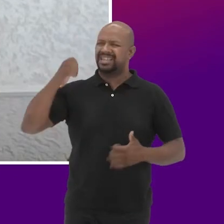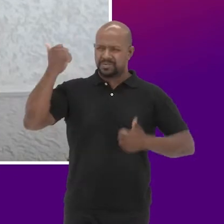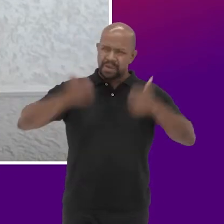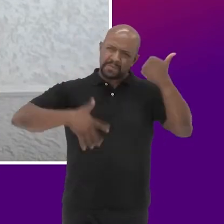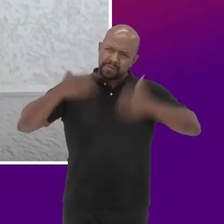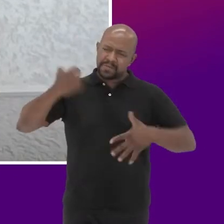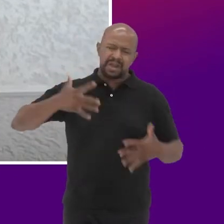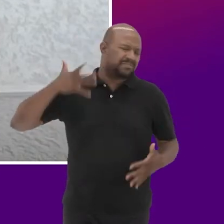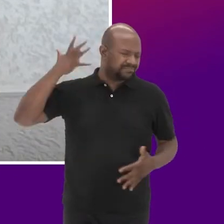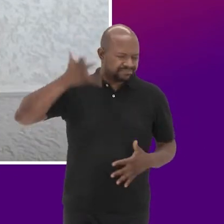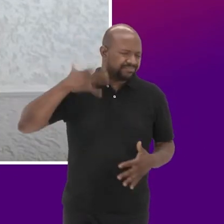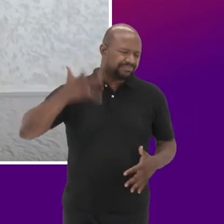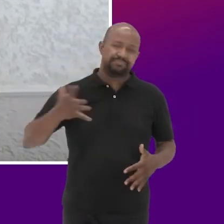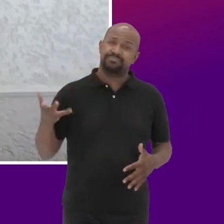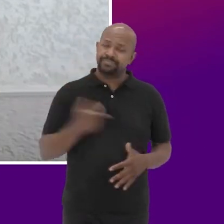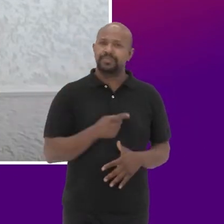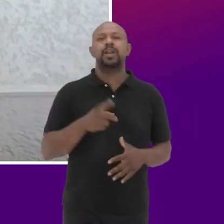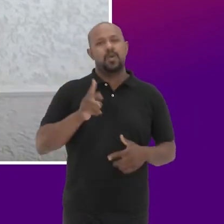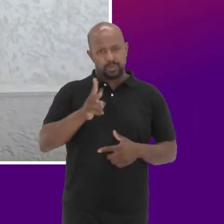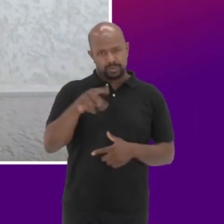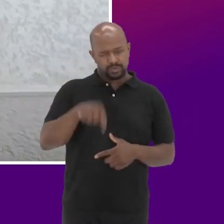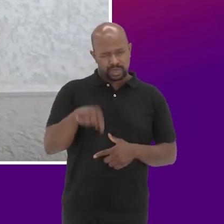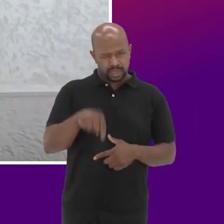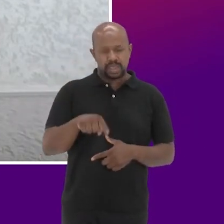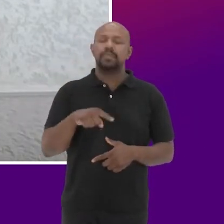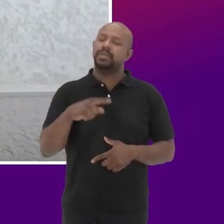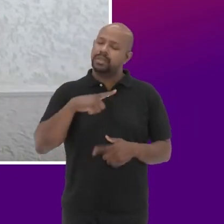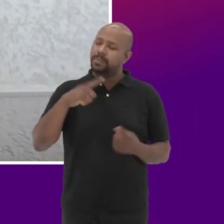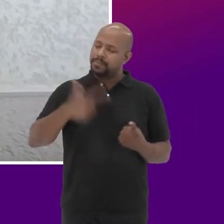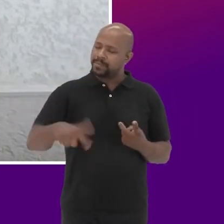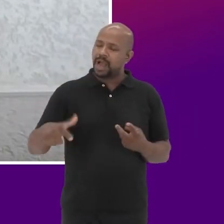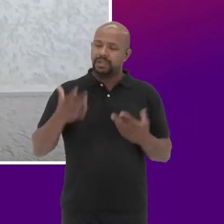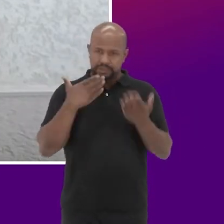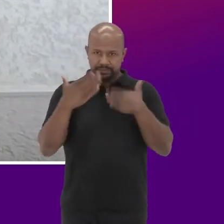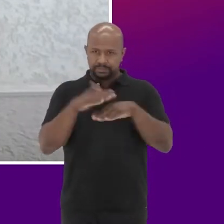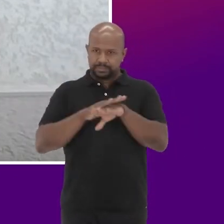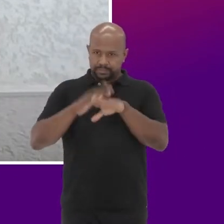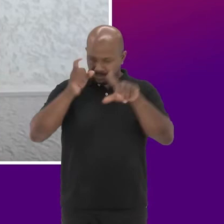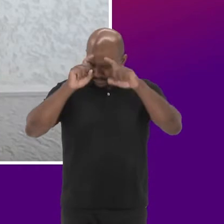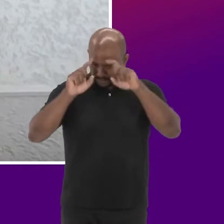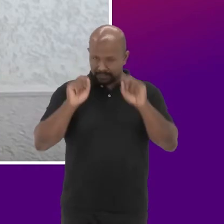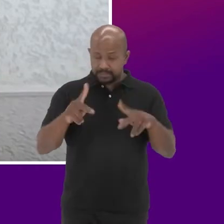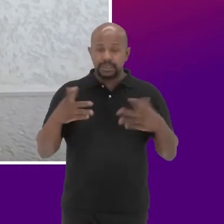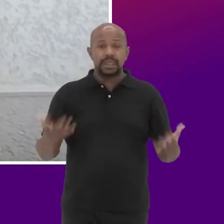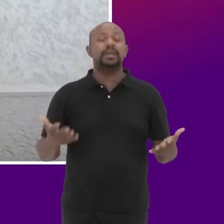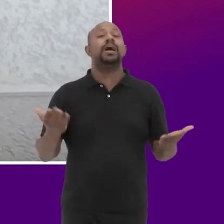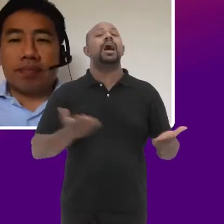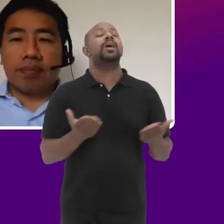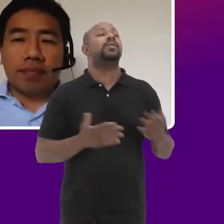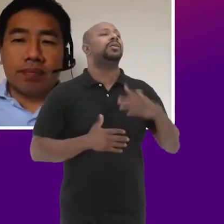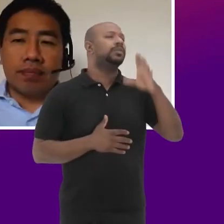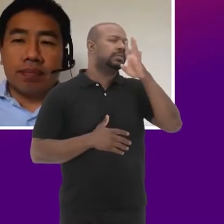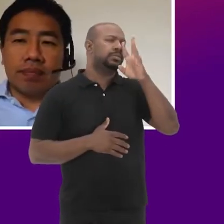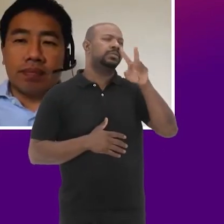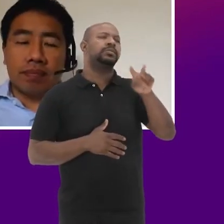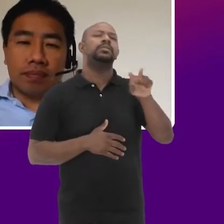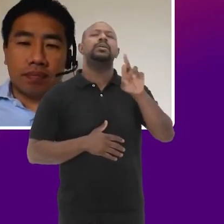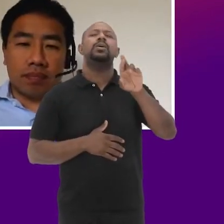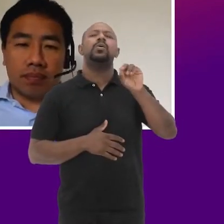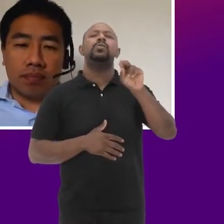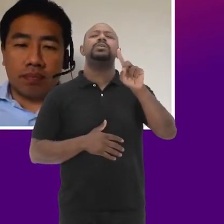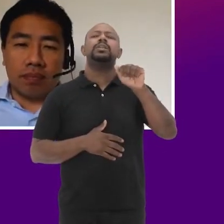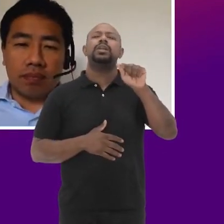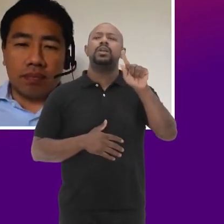sua contribuição. E você continua aqui conosco, que ainda para o nosso diálogo, né? Agora nós vamos ouvir o